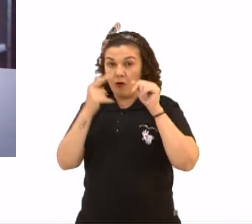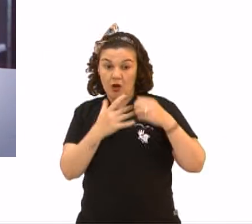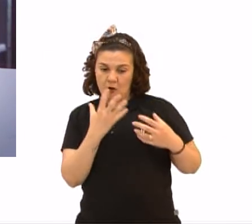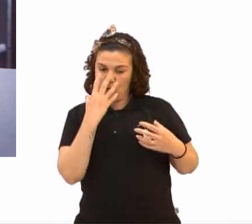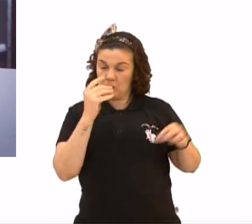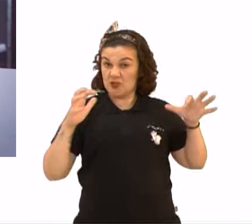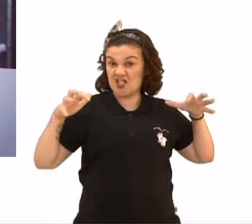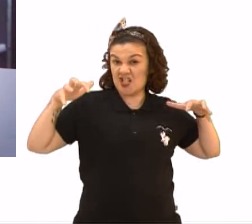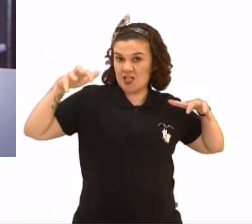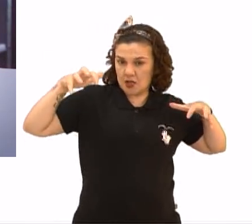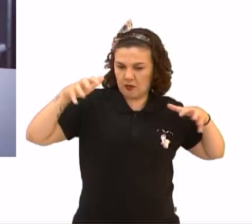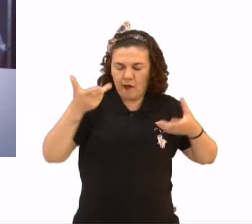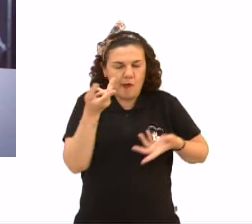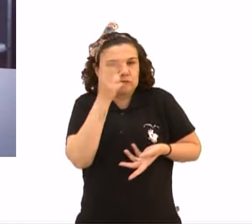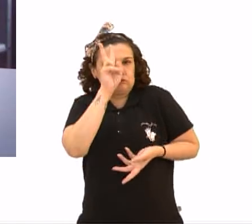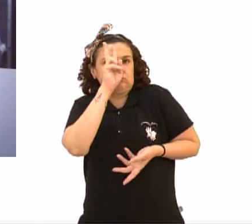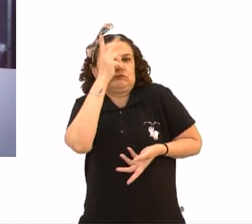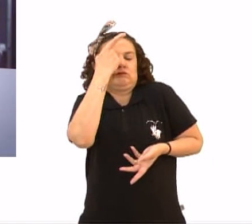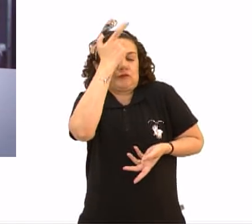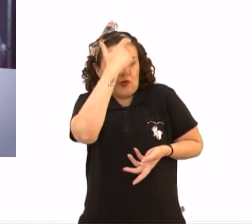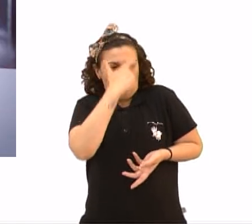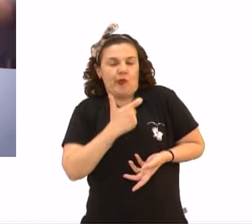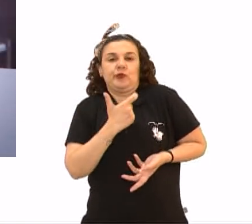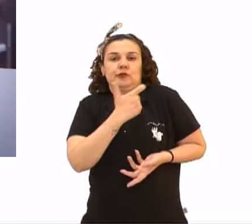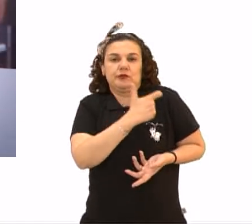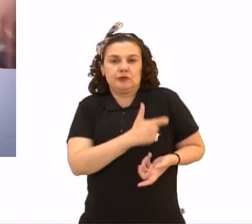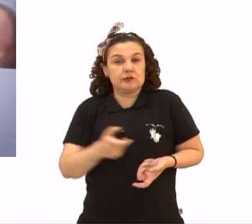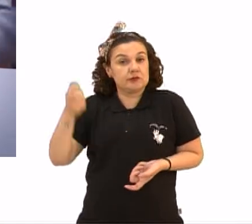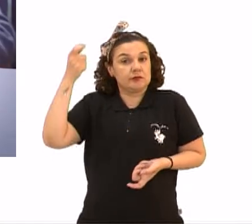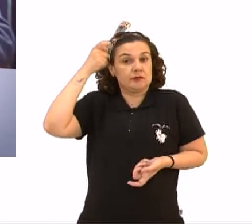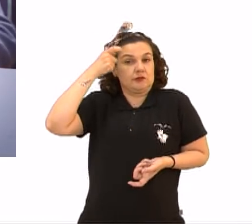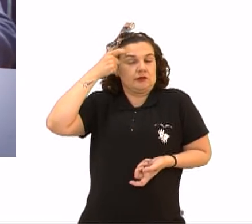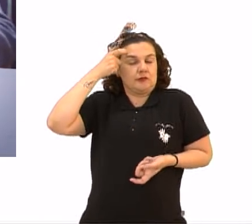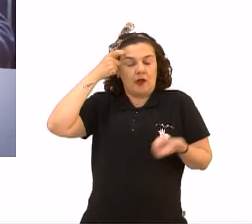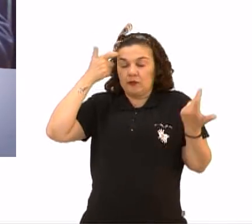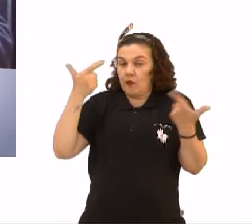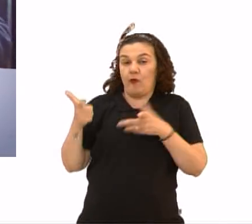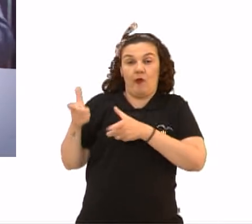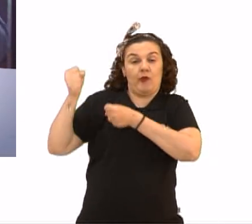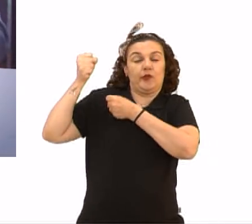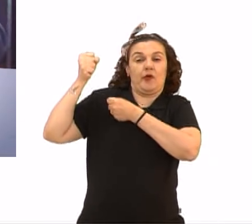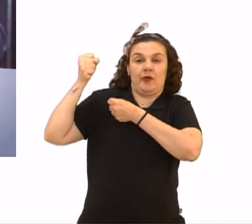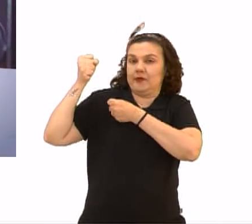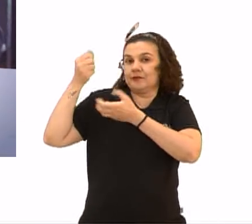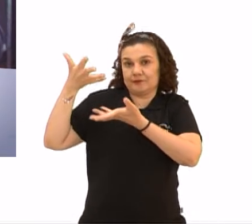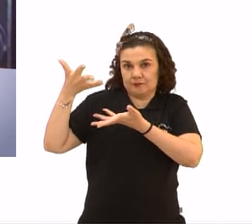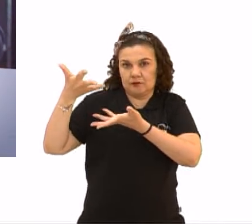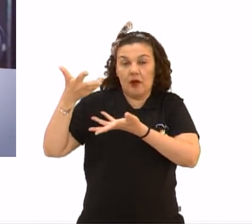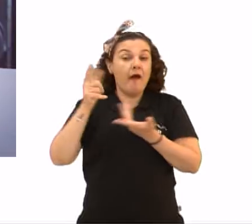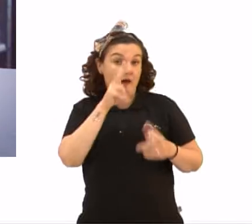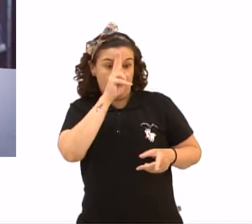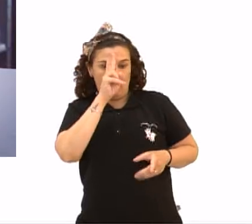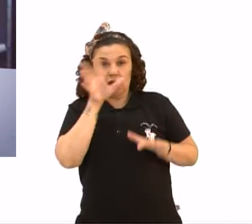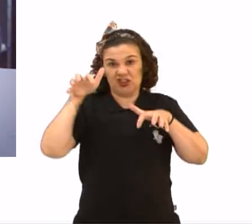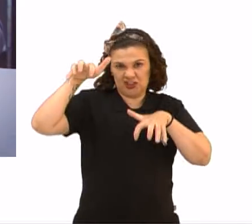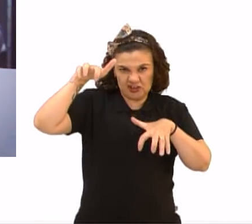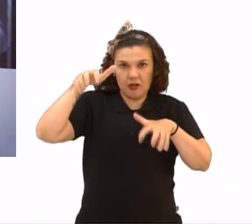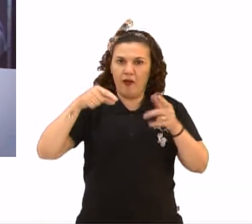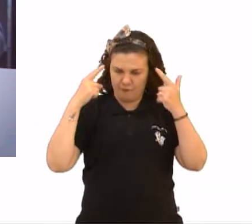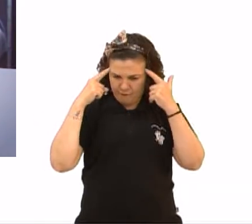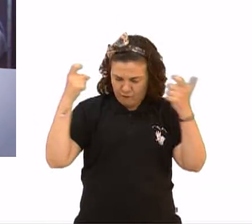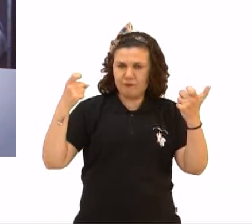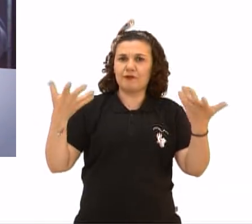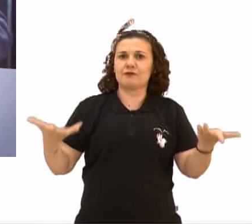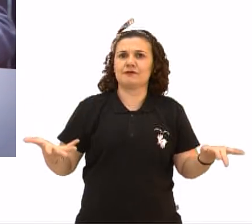não... É outro personagem, outro alter ego dele que ele não tem controle. Então, por exemplo, o lobisomem... É história de terror, é história super violenta, assim,